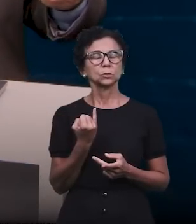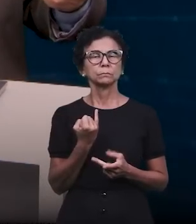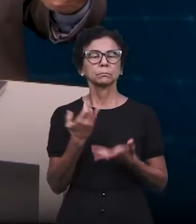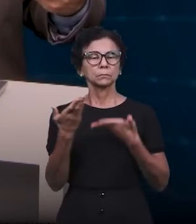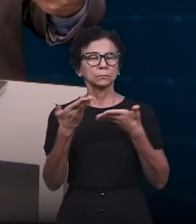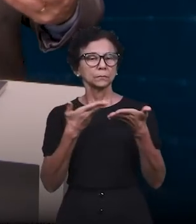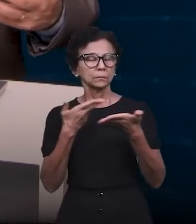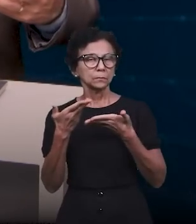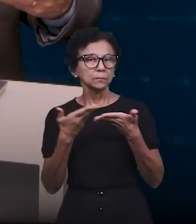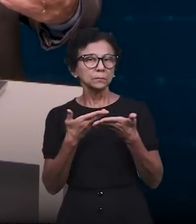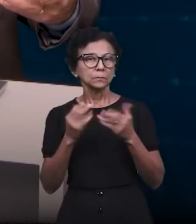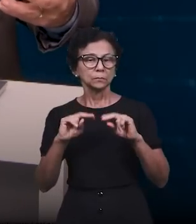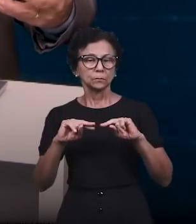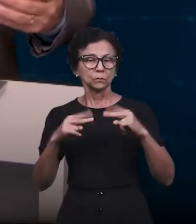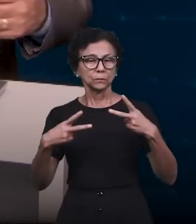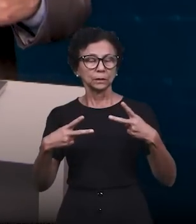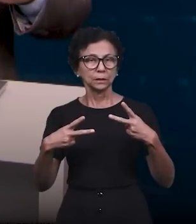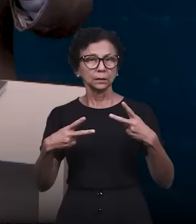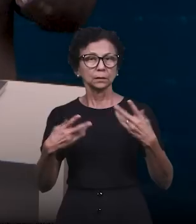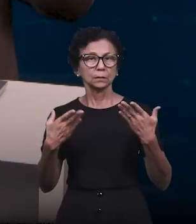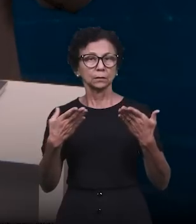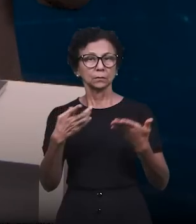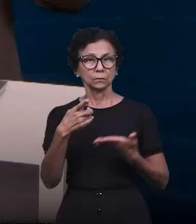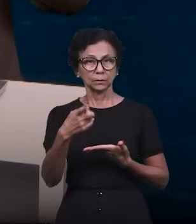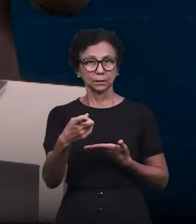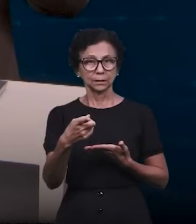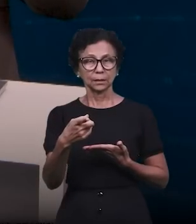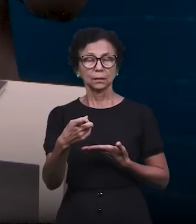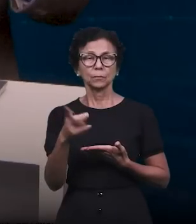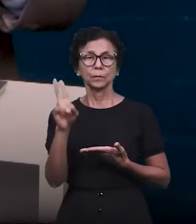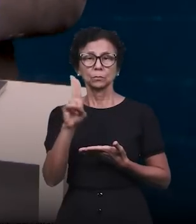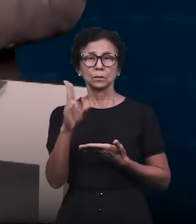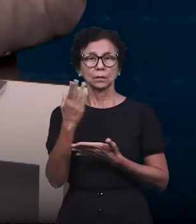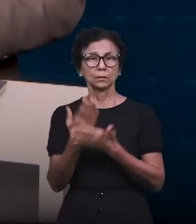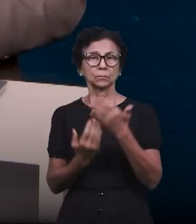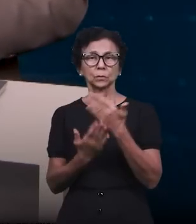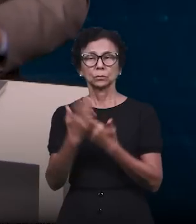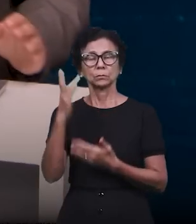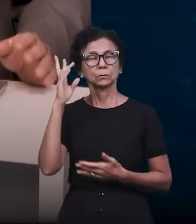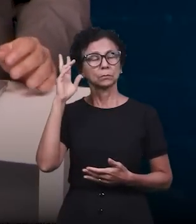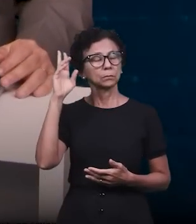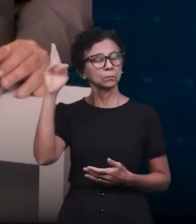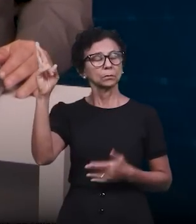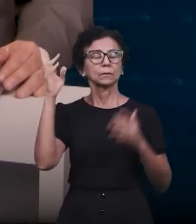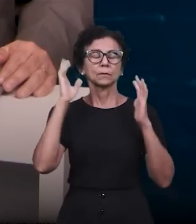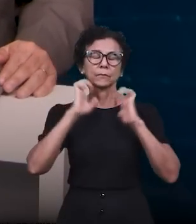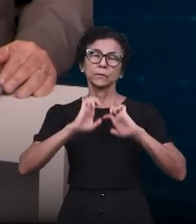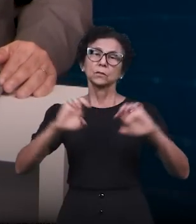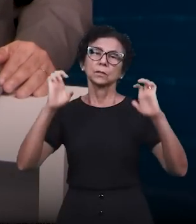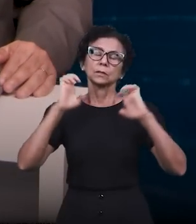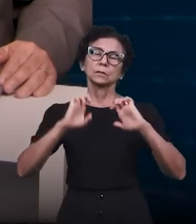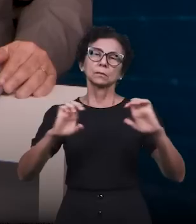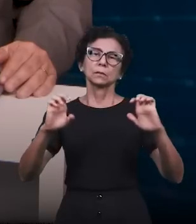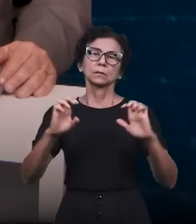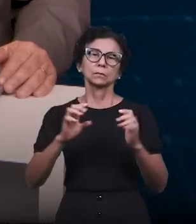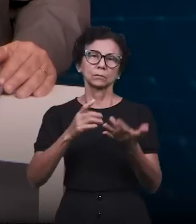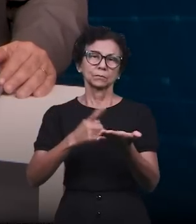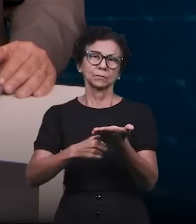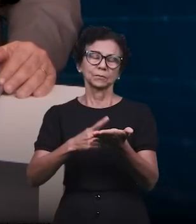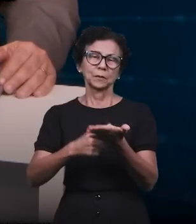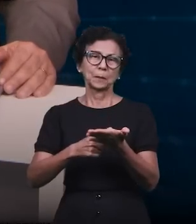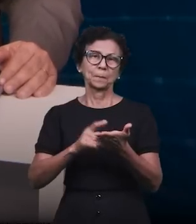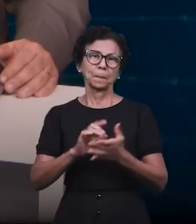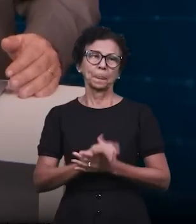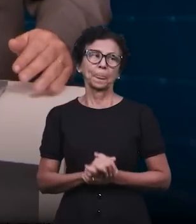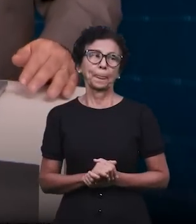você compartilha o nosso link, você também está sendo um instrumento nas mãos do Senhor, você está evangelizando.